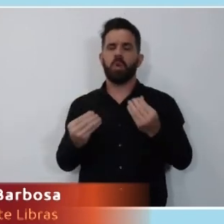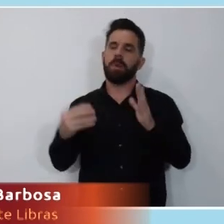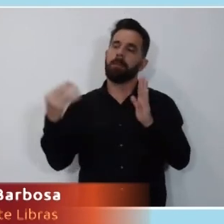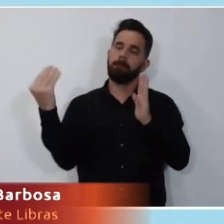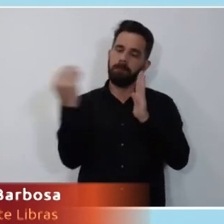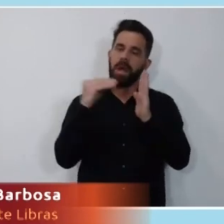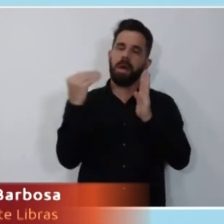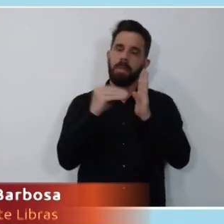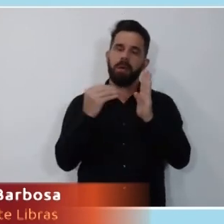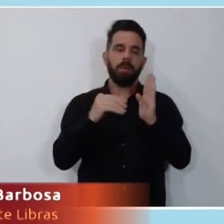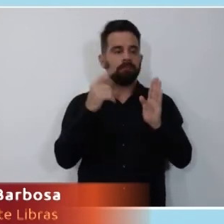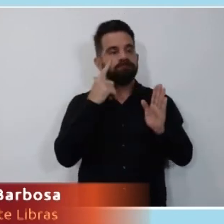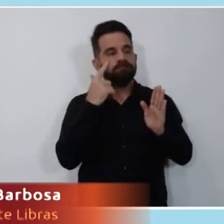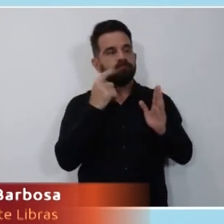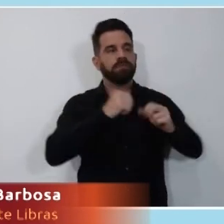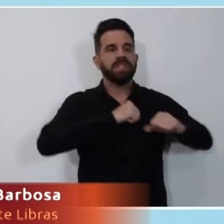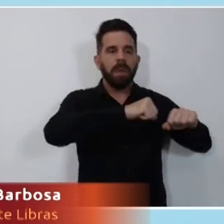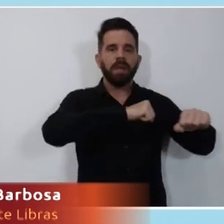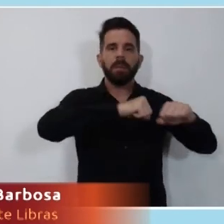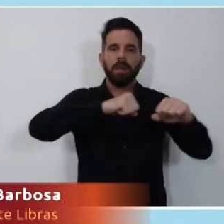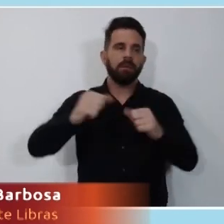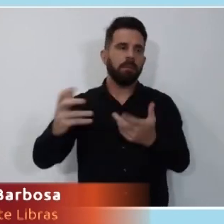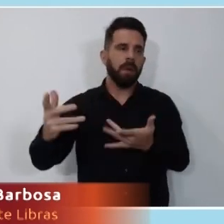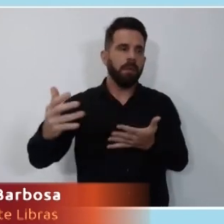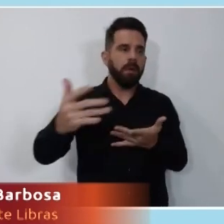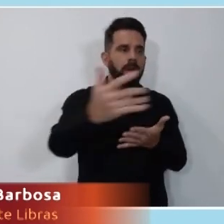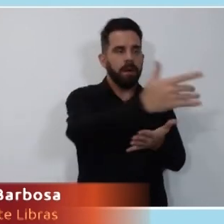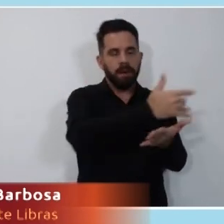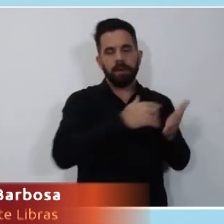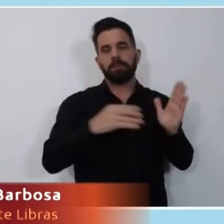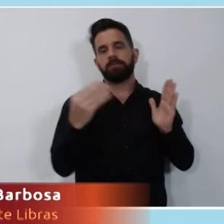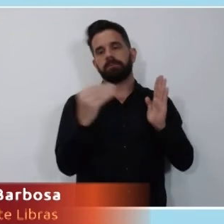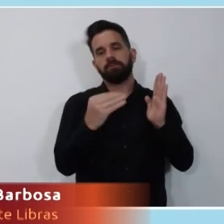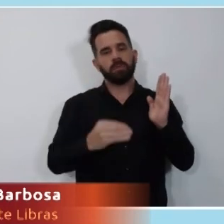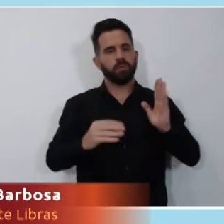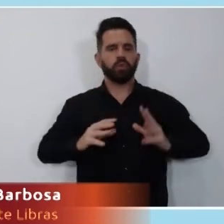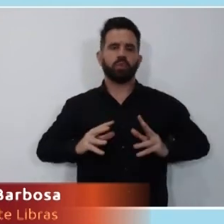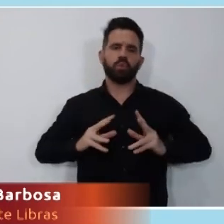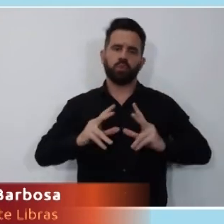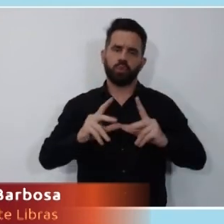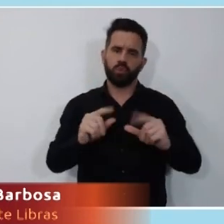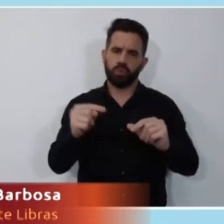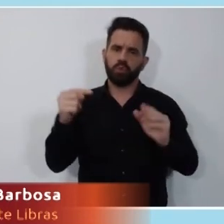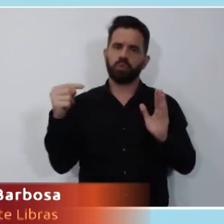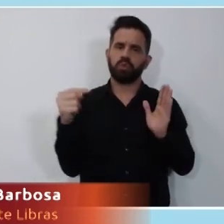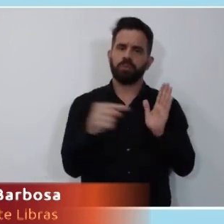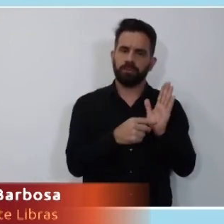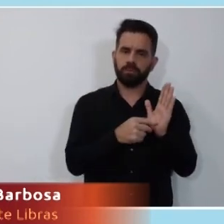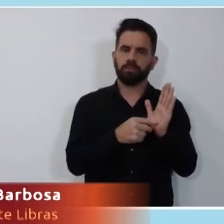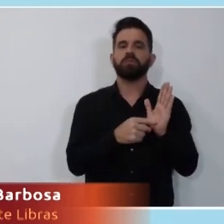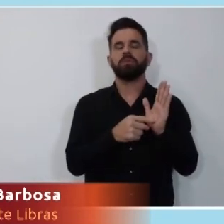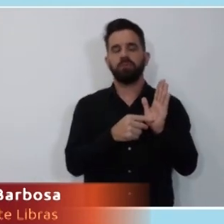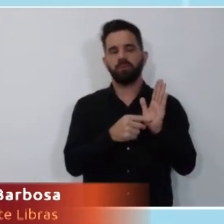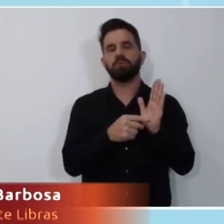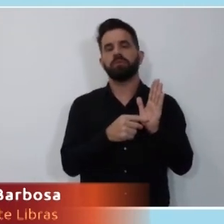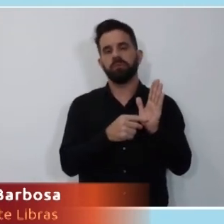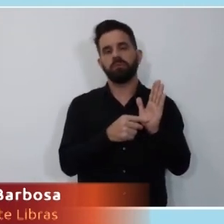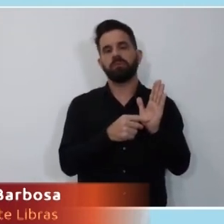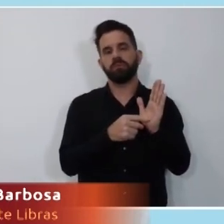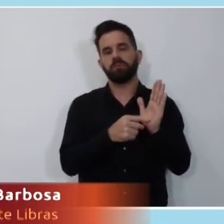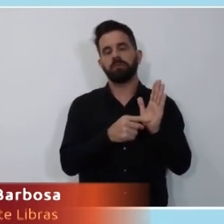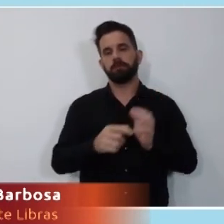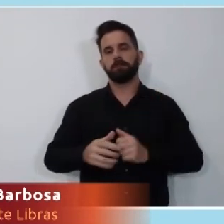que fizermos, recurso que usarmos, projetos que desenvolvemos, tudo isso vai acabar sendo direcionado por esse plano